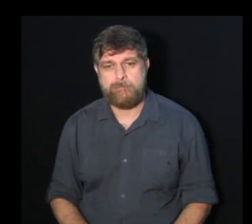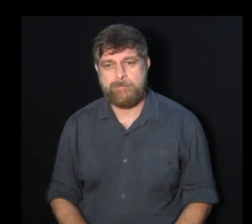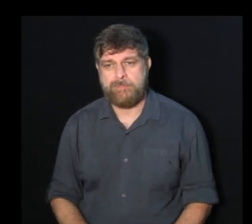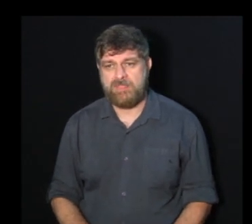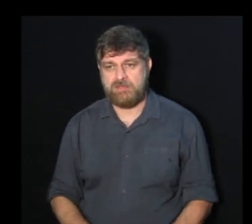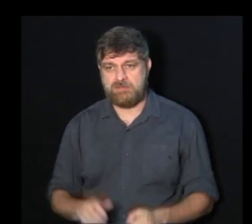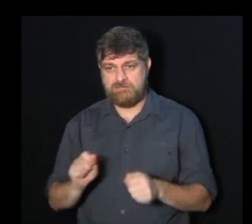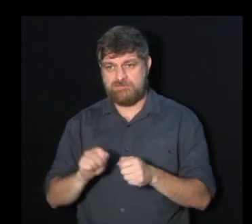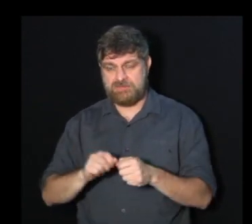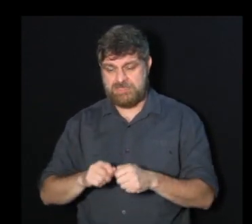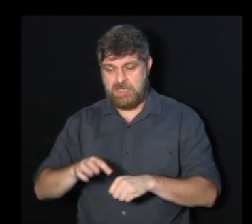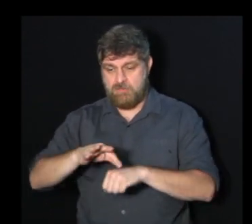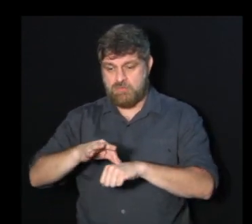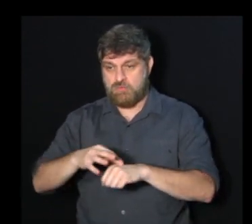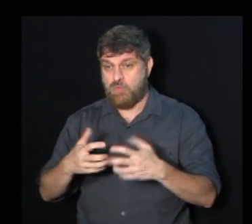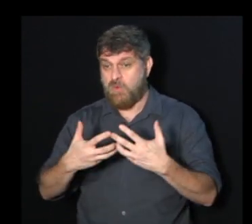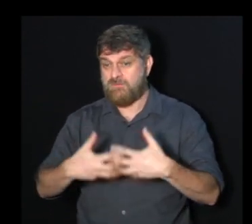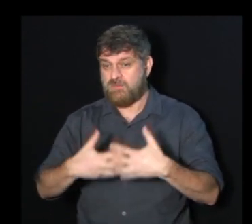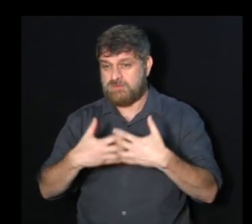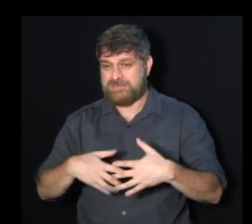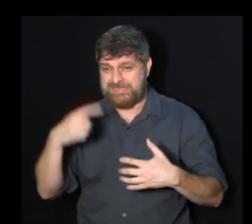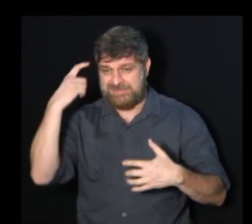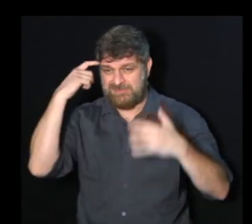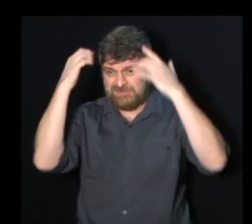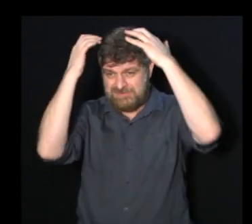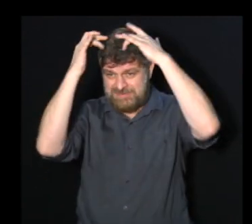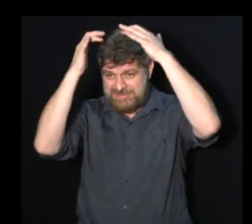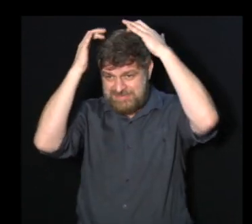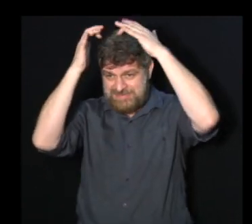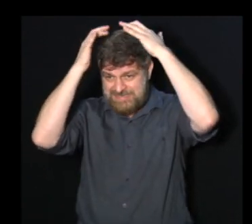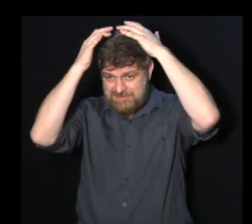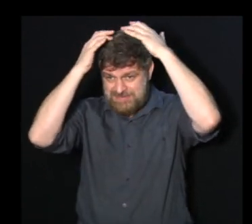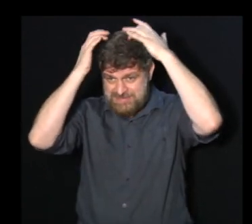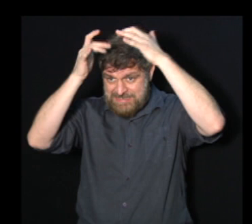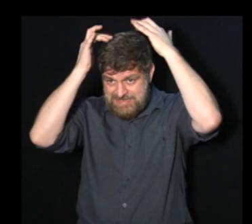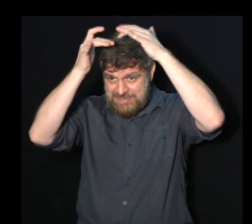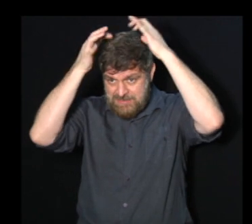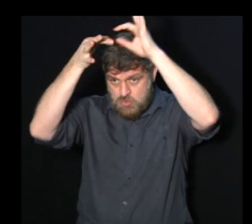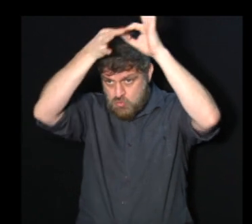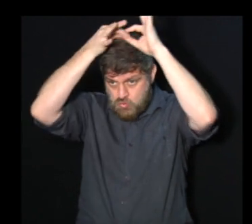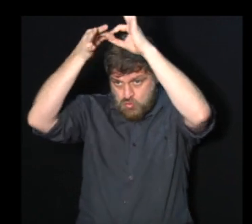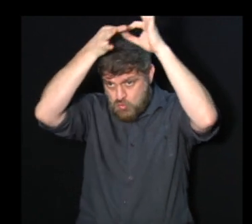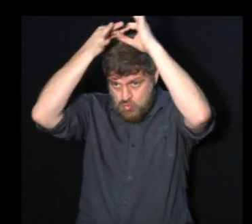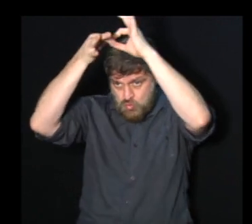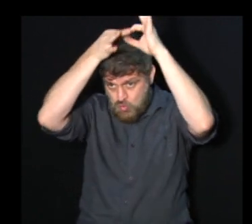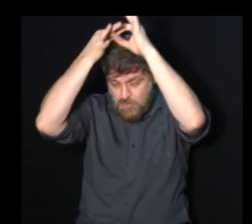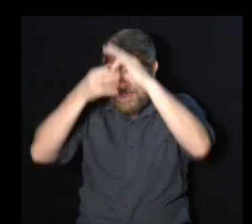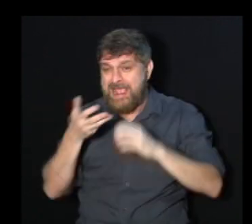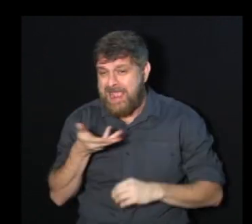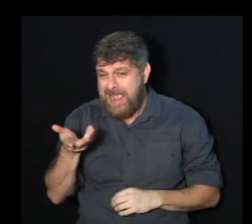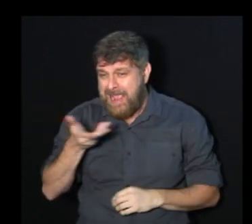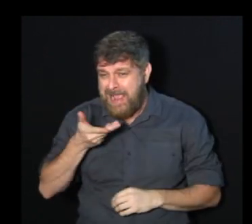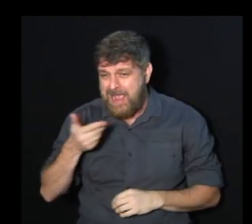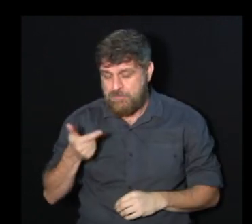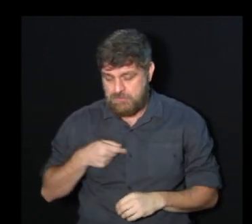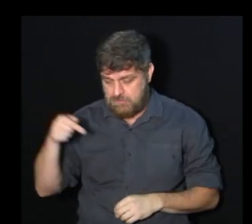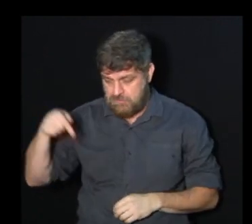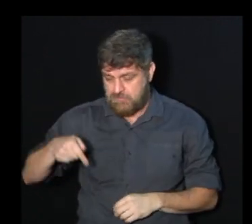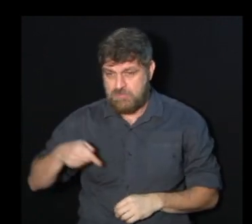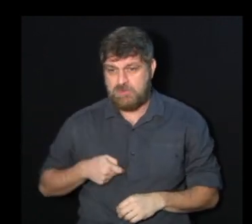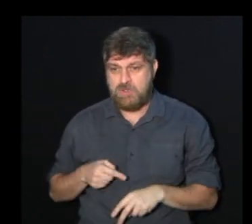ativar essas fibras musculares, como se o cérebro dele ficasse mais rápido, mandasse mais informação para aquele local